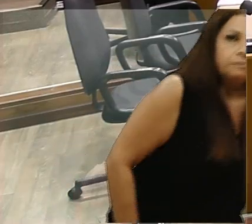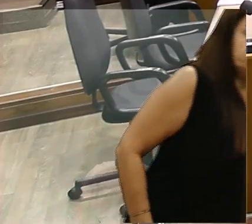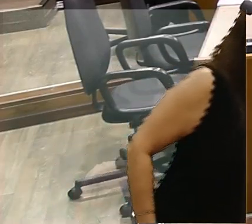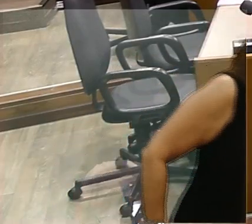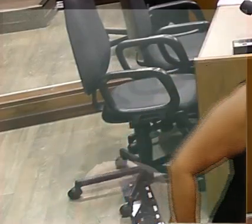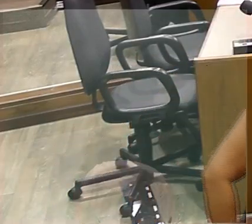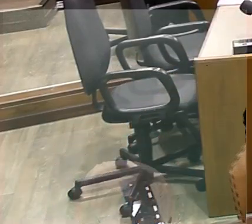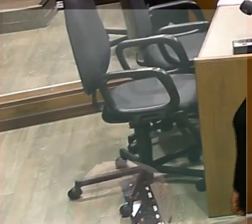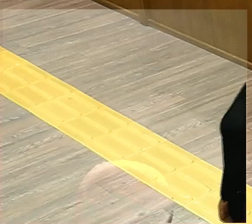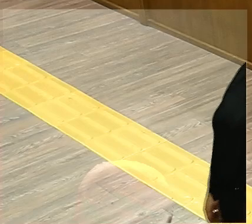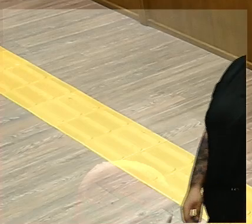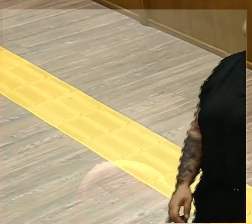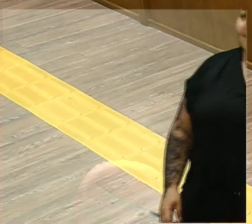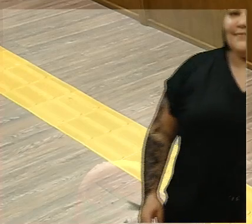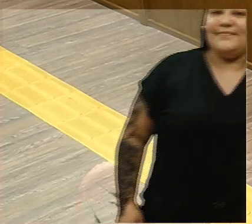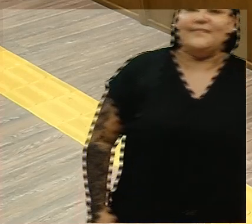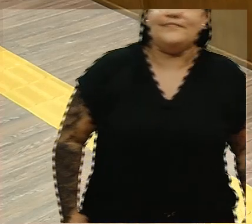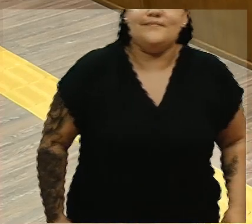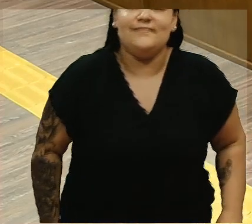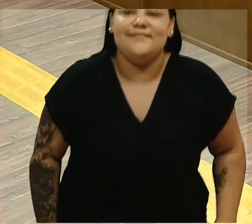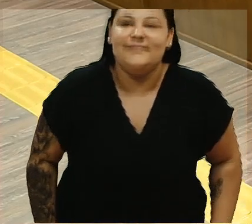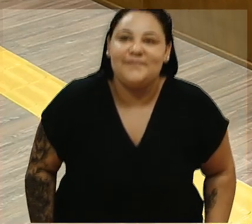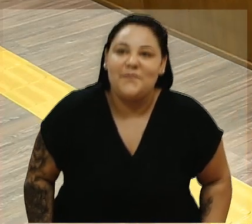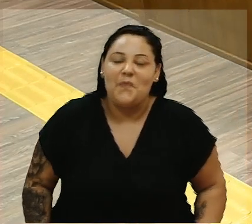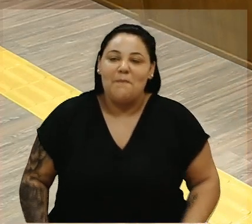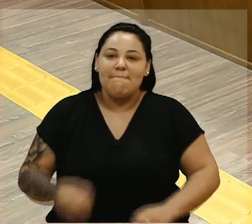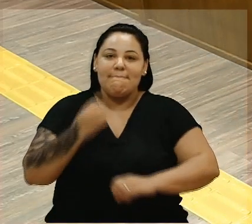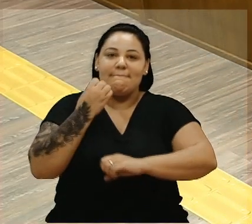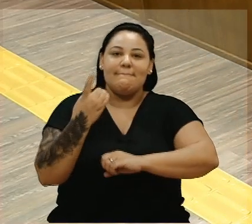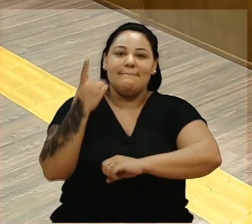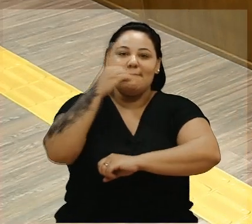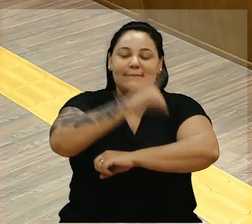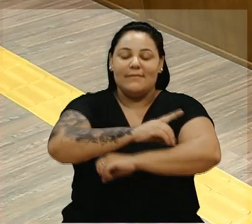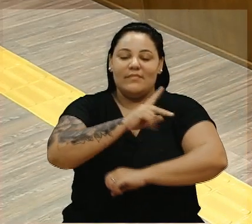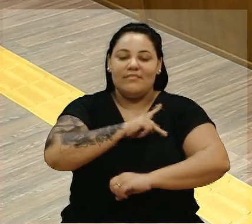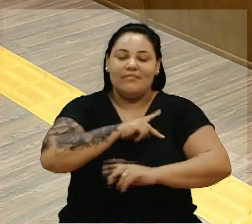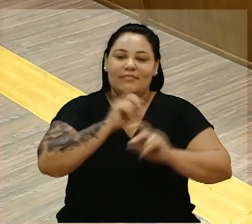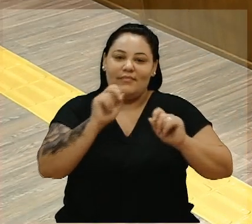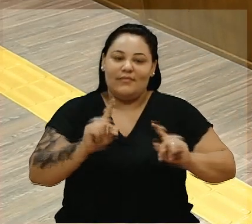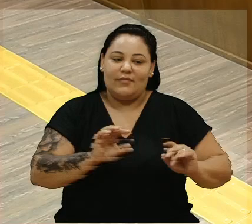Bom dia, presidente, pessoal que nos acompanha pelas redes.